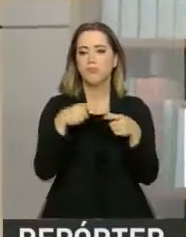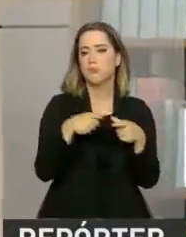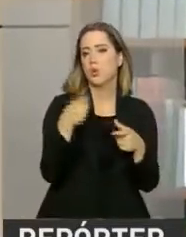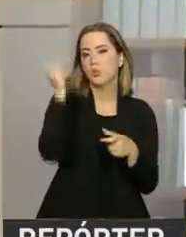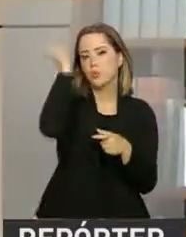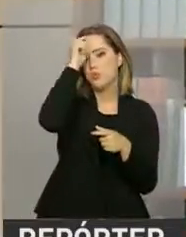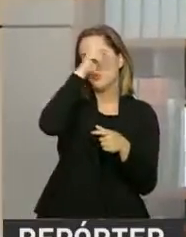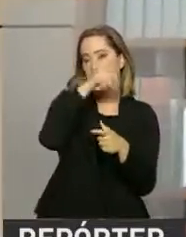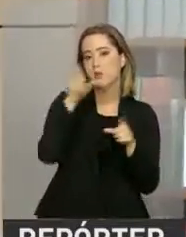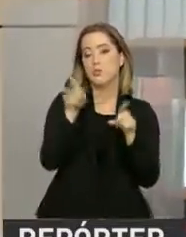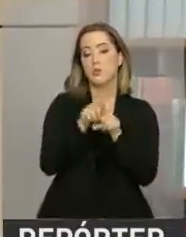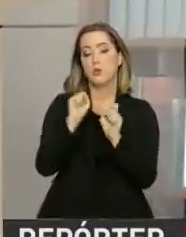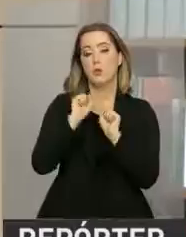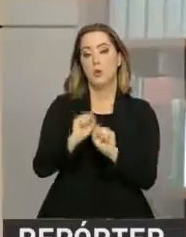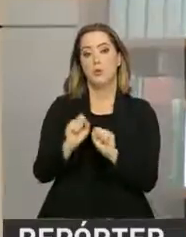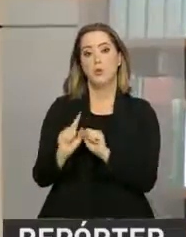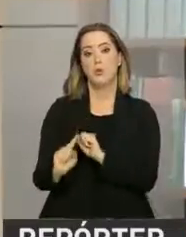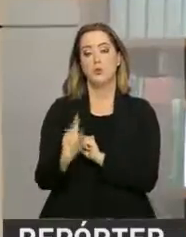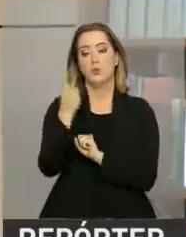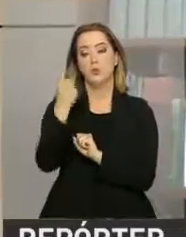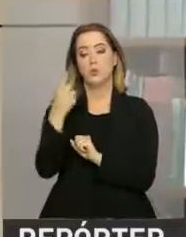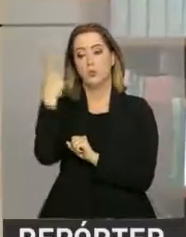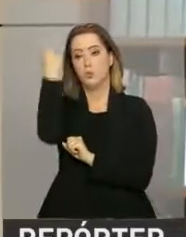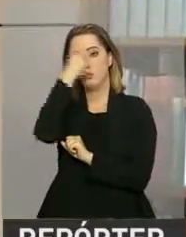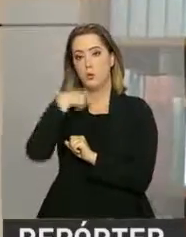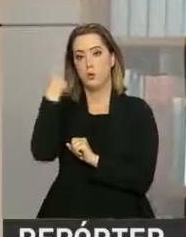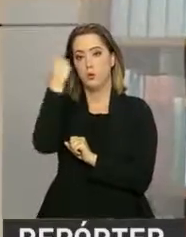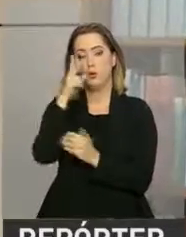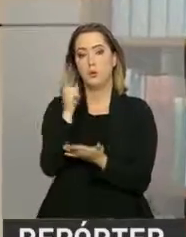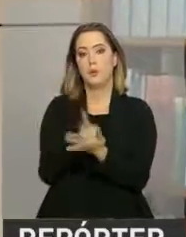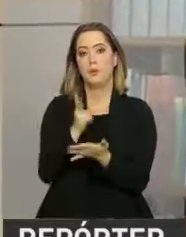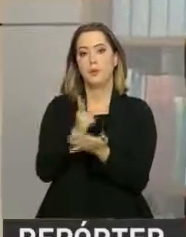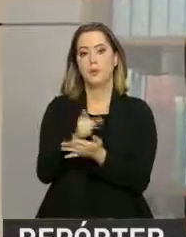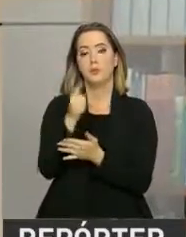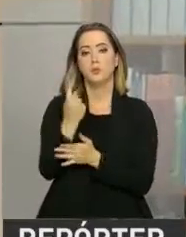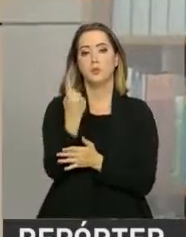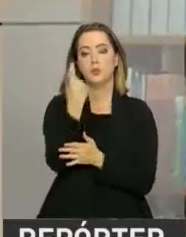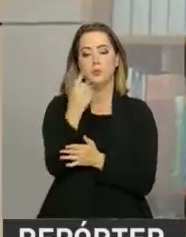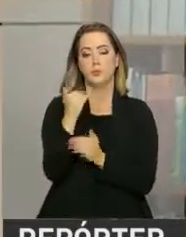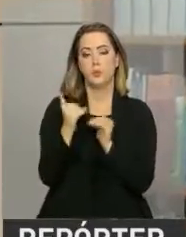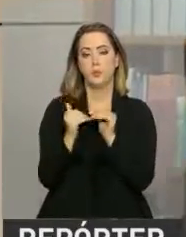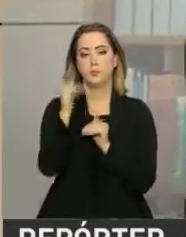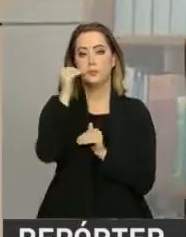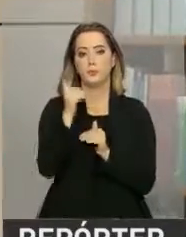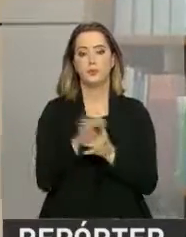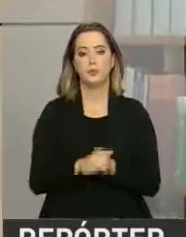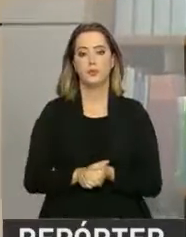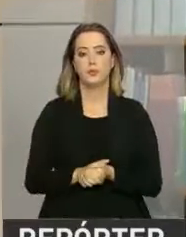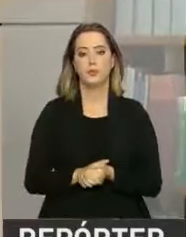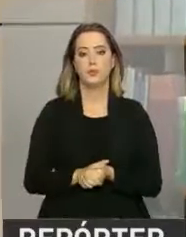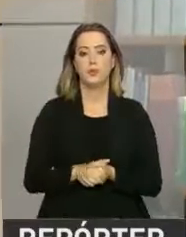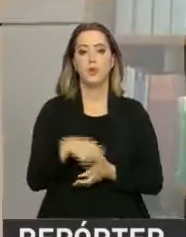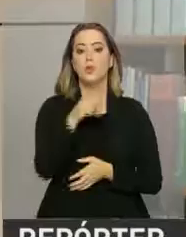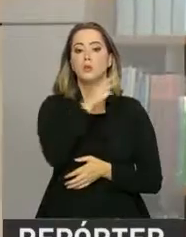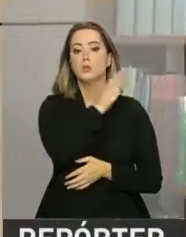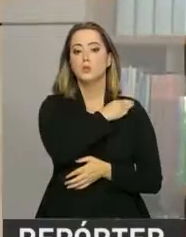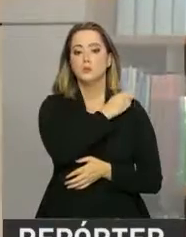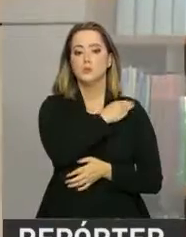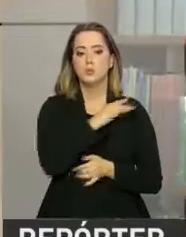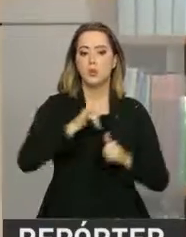contraturno, ela pode fazer um atendimento para os alunos dentro do mesmo turno com 1 hora a mais. Já o ensino médio está